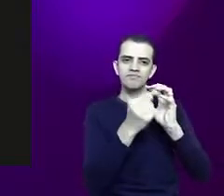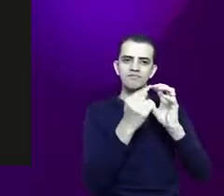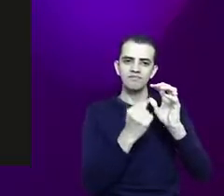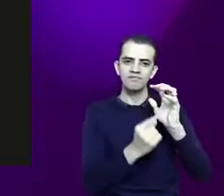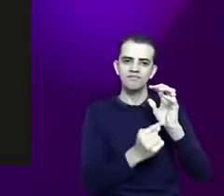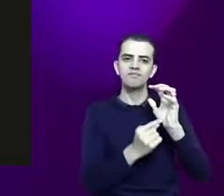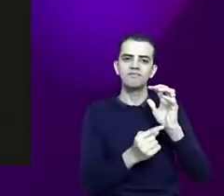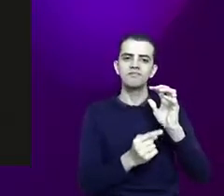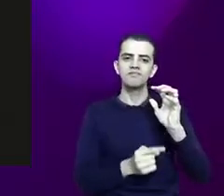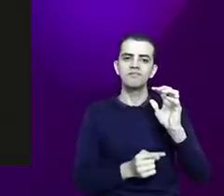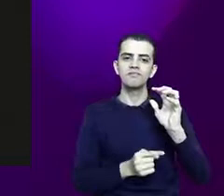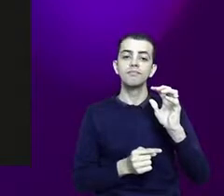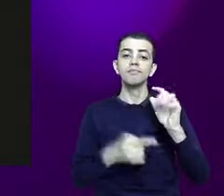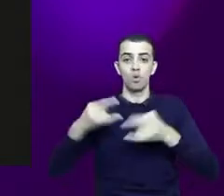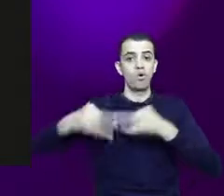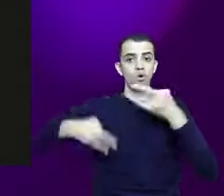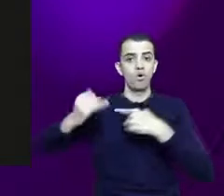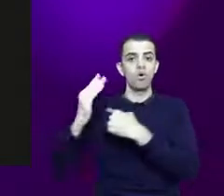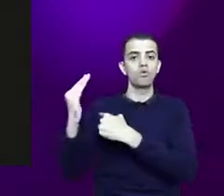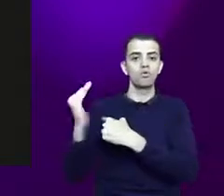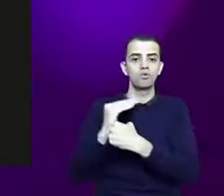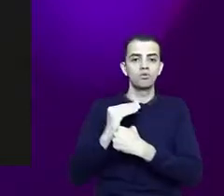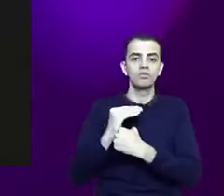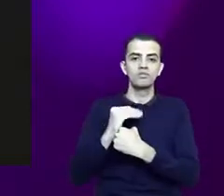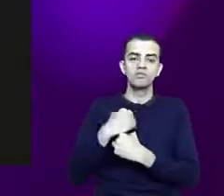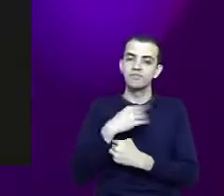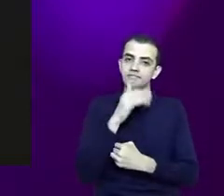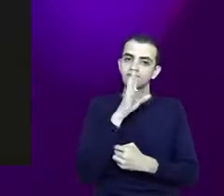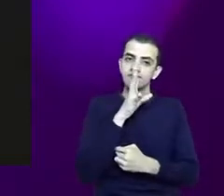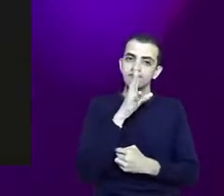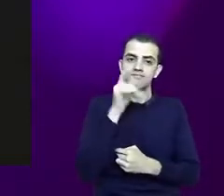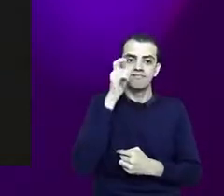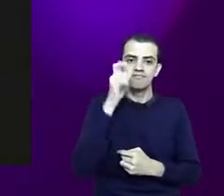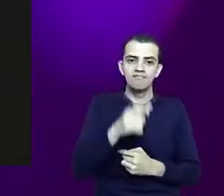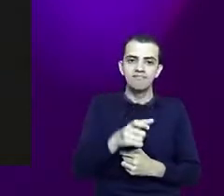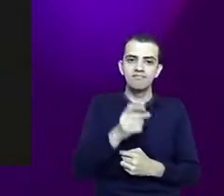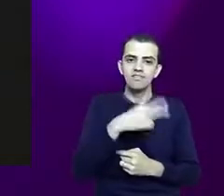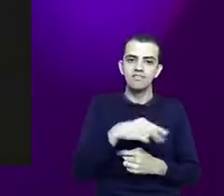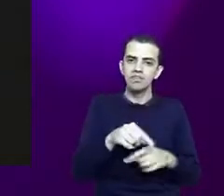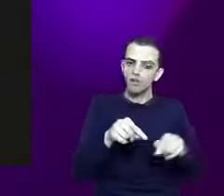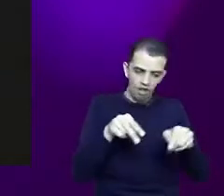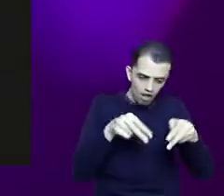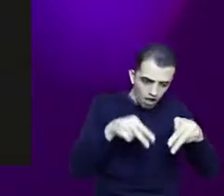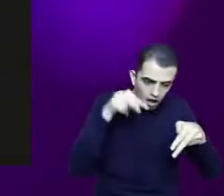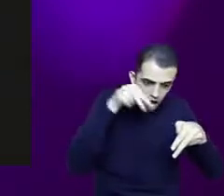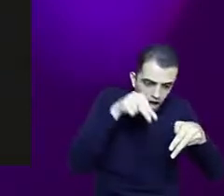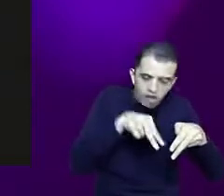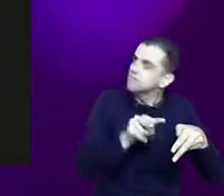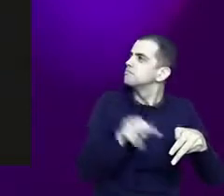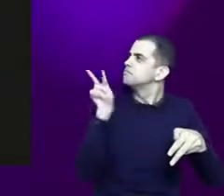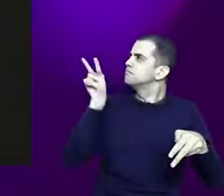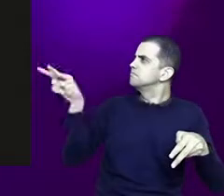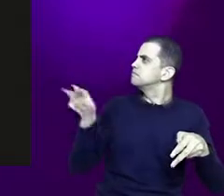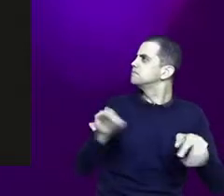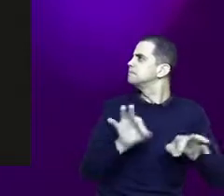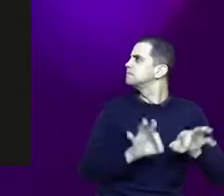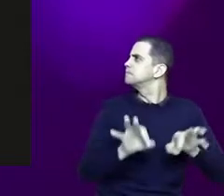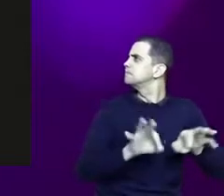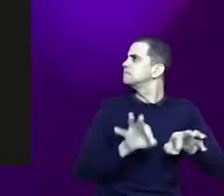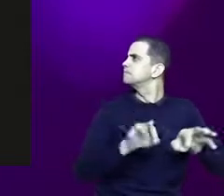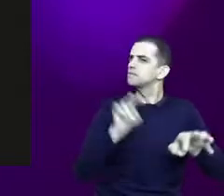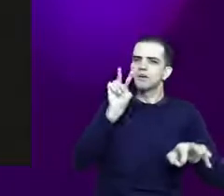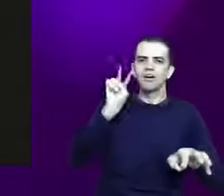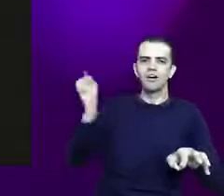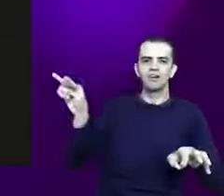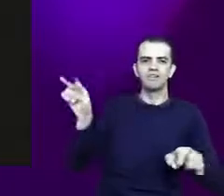Entrei com o robô. É o interessante que a gente fica de olho na tela. É muita confiança, né? Para a gente